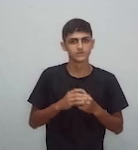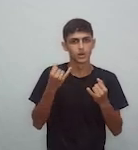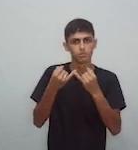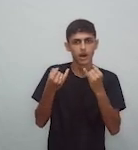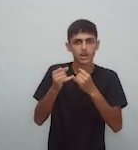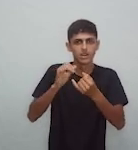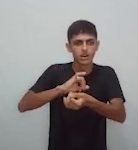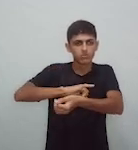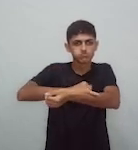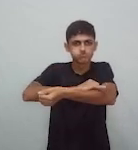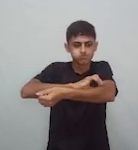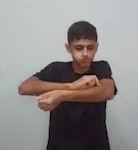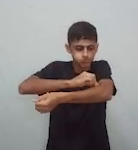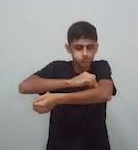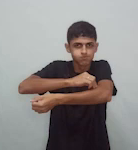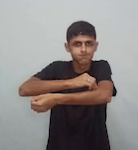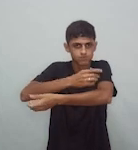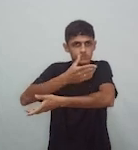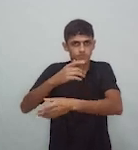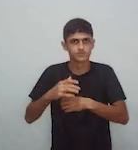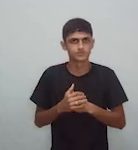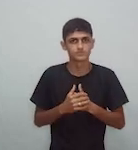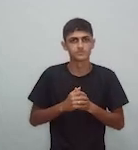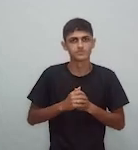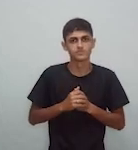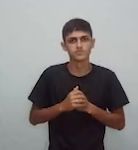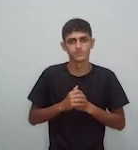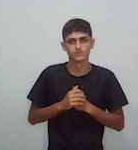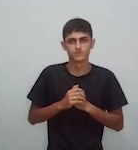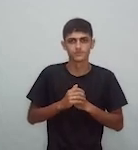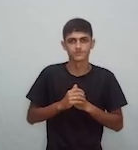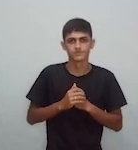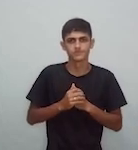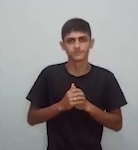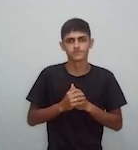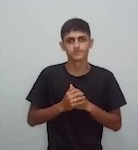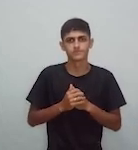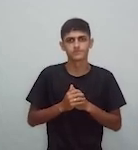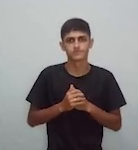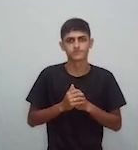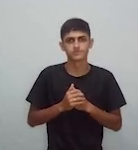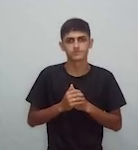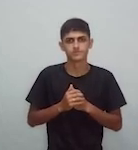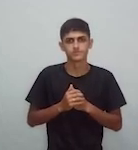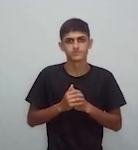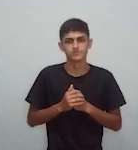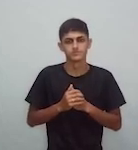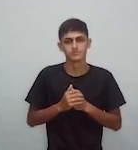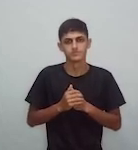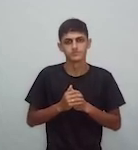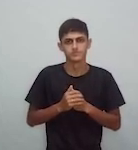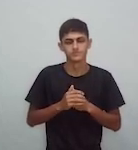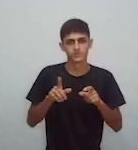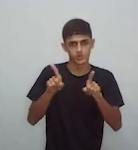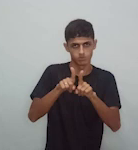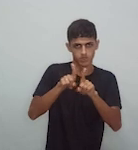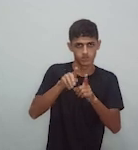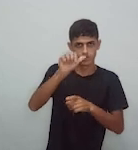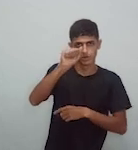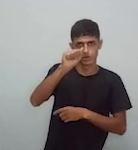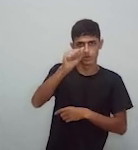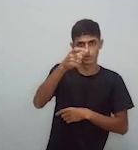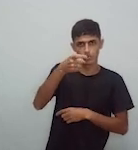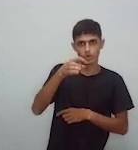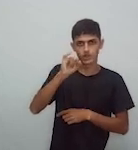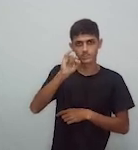gordura, certo? A gordura ela acaba sendo um isolante elétrico para o neurônio. E a gente tem o axônio, que é